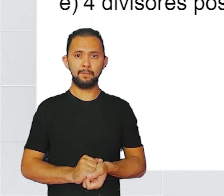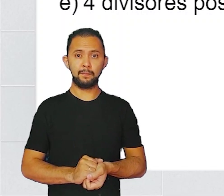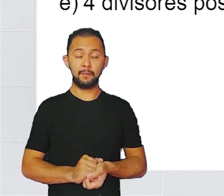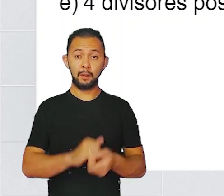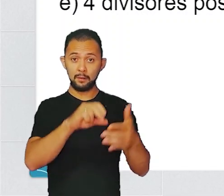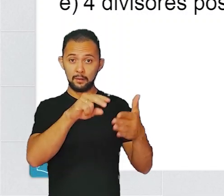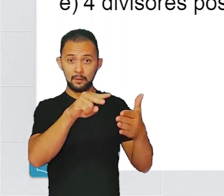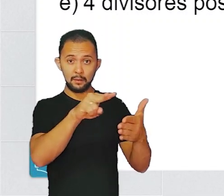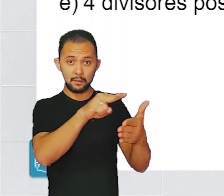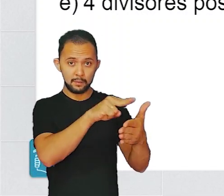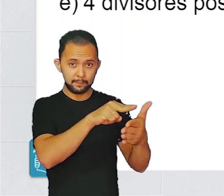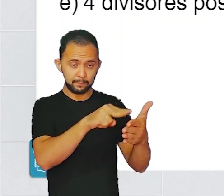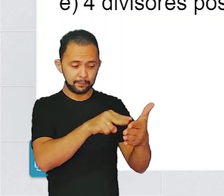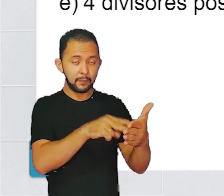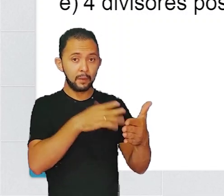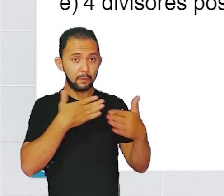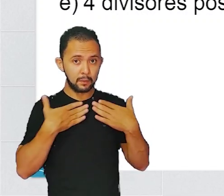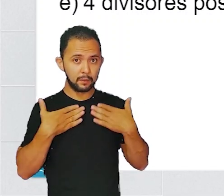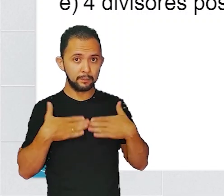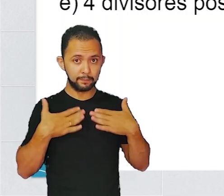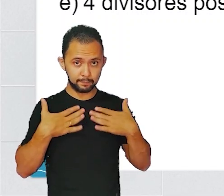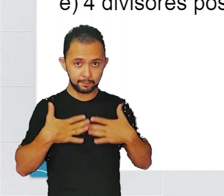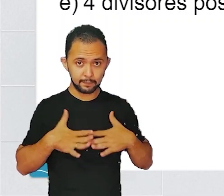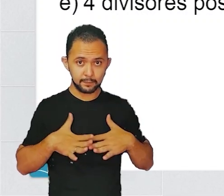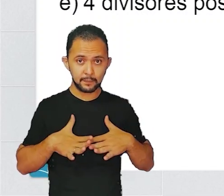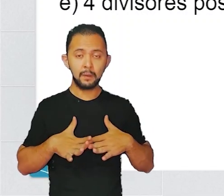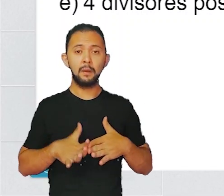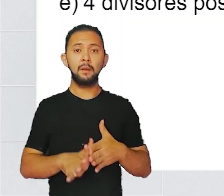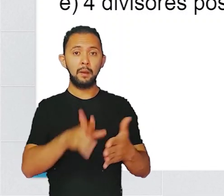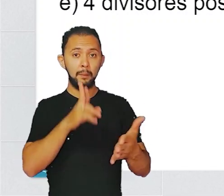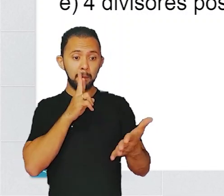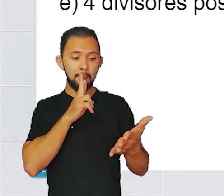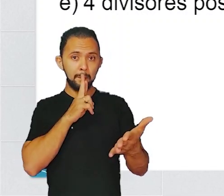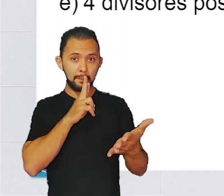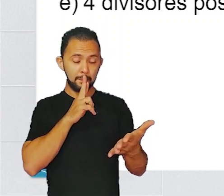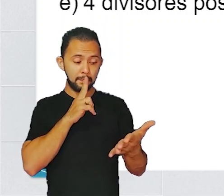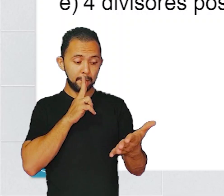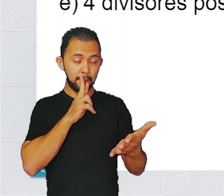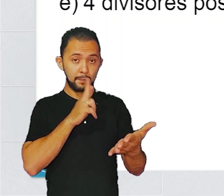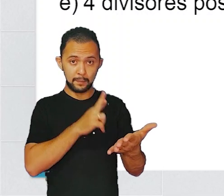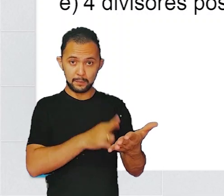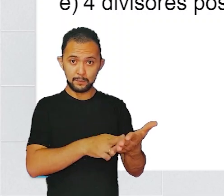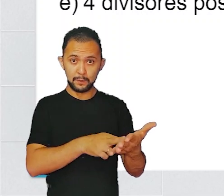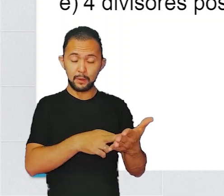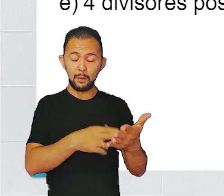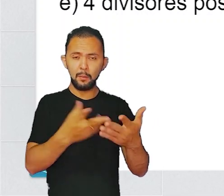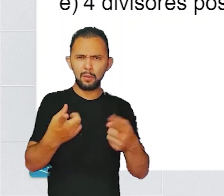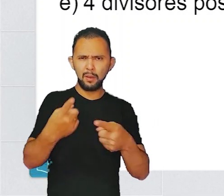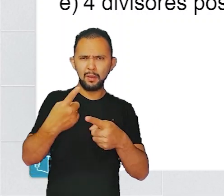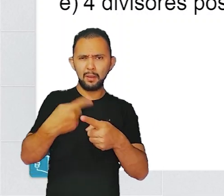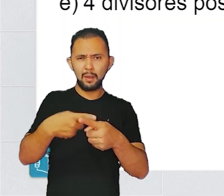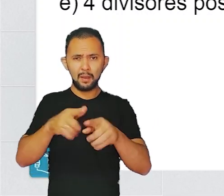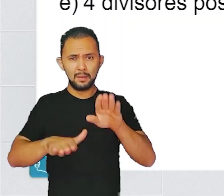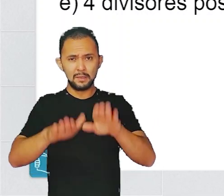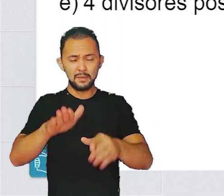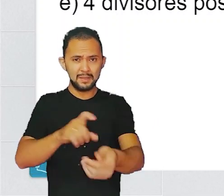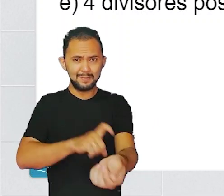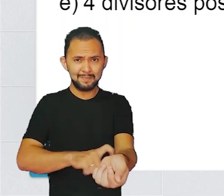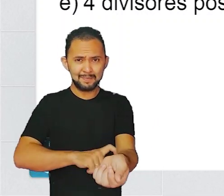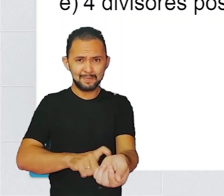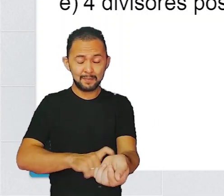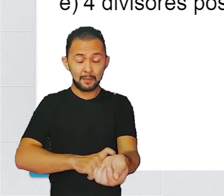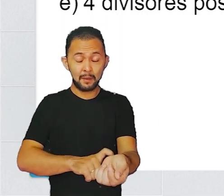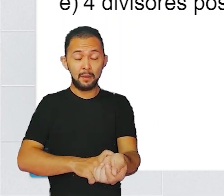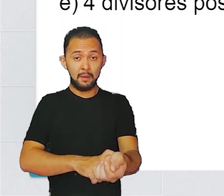Vamos ler com calma a questão, tá bom? Muitas vezes você fica nervoso, não lê direito e perde uma questão que é